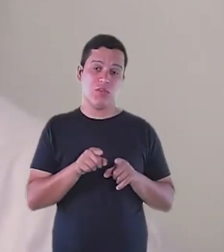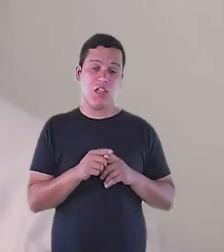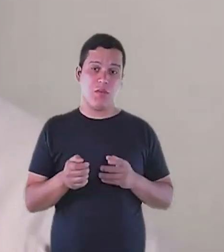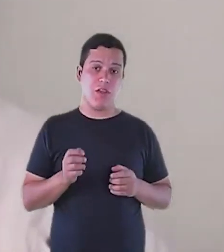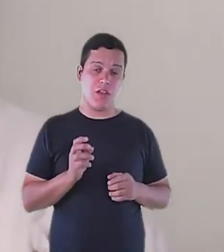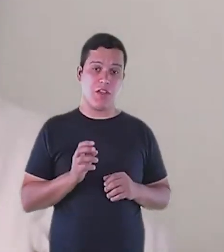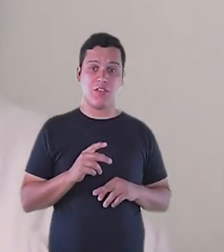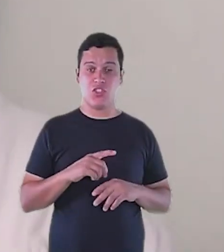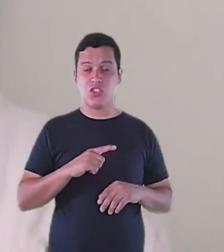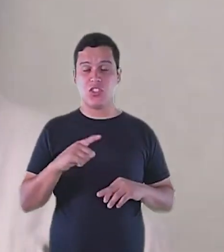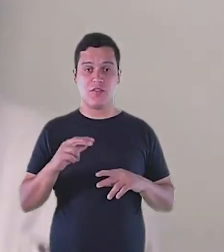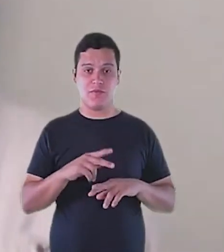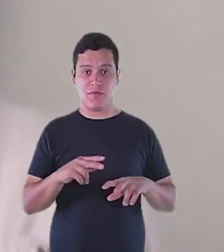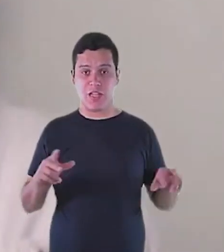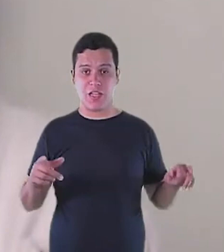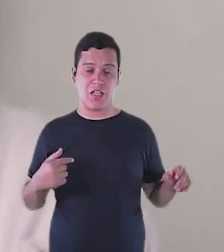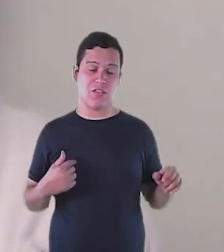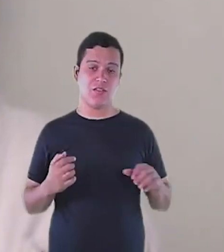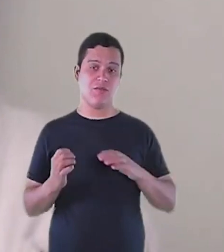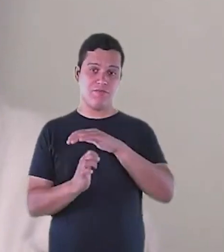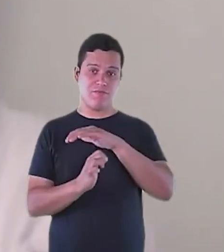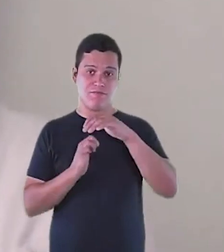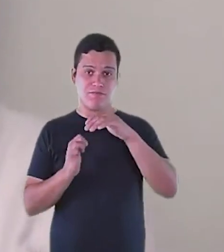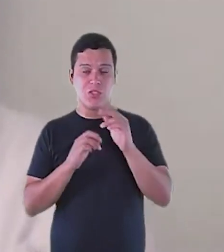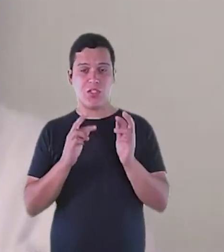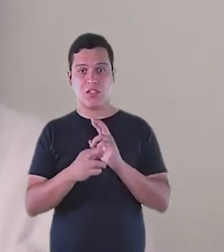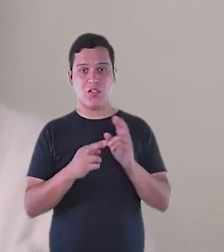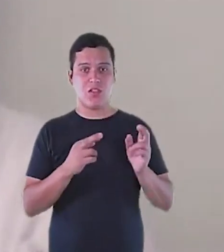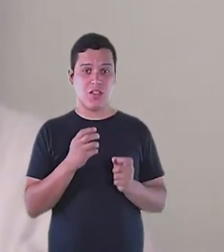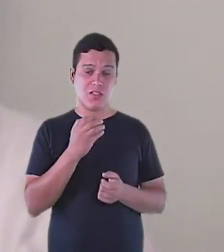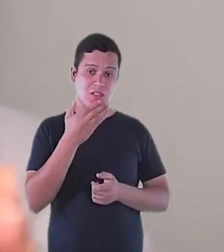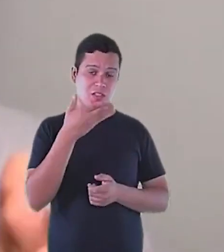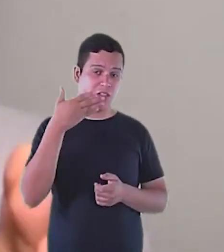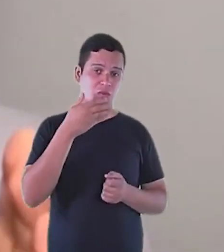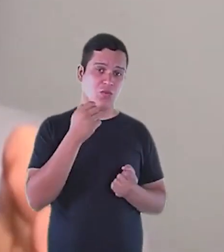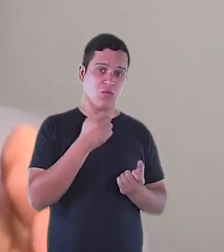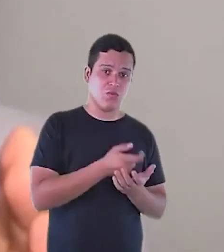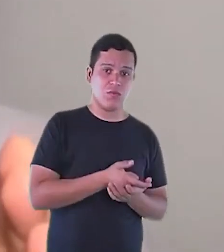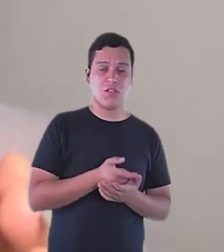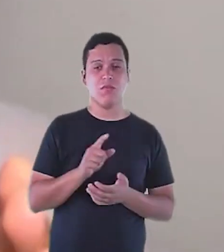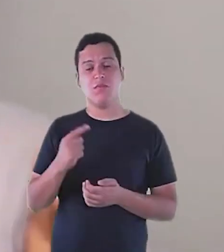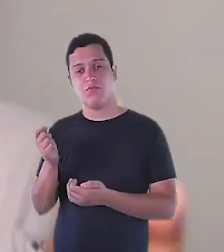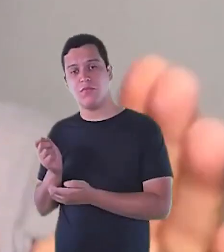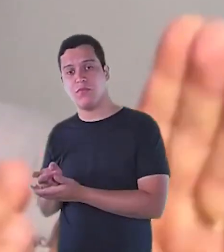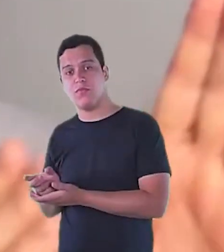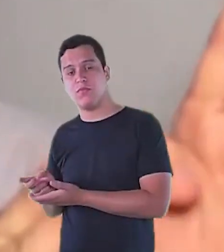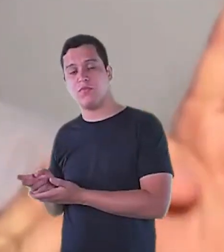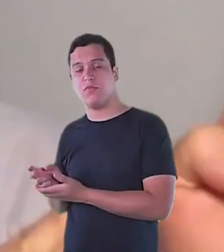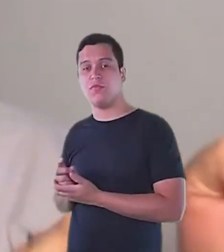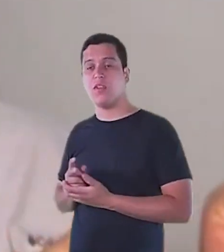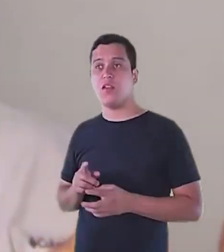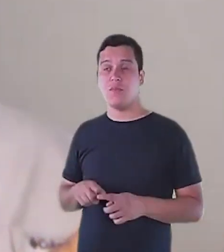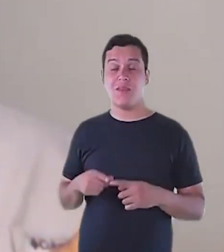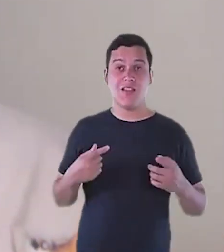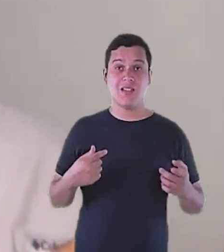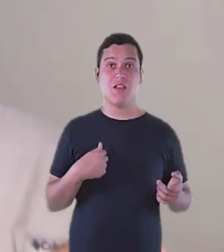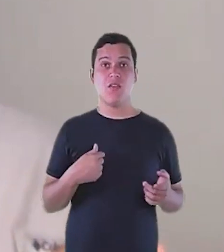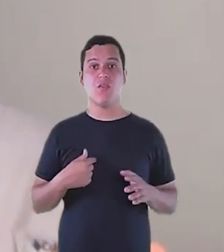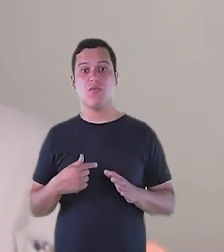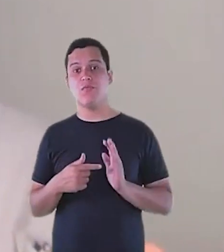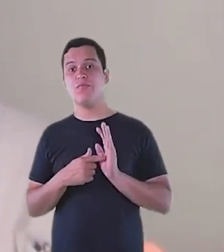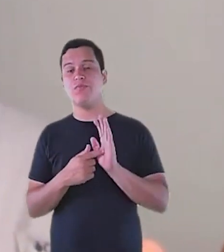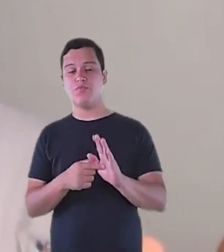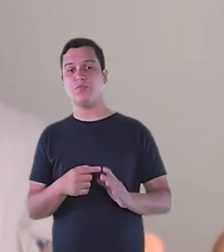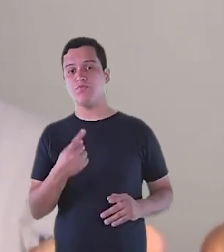colonização. Mas eu mostro também que, embora tenha havido sempre escravidão na história